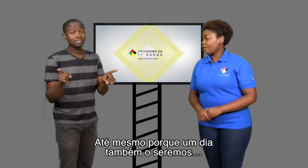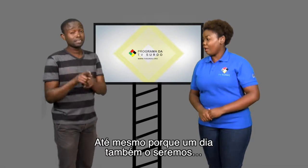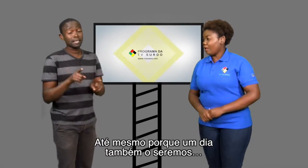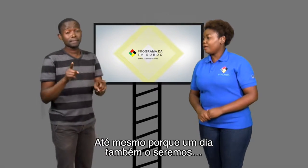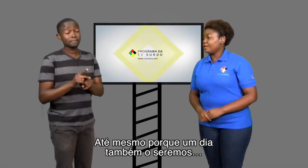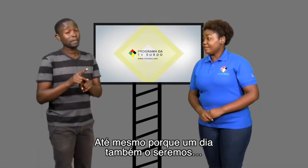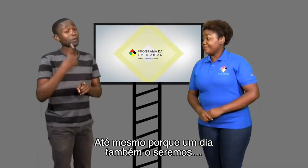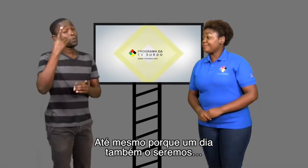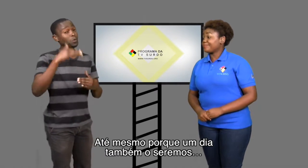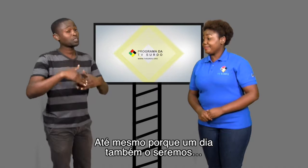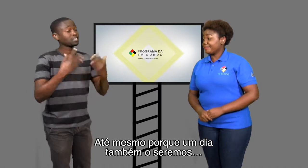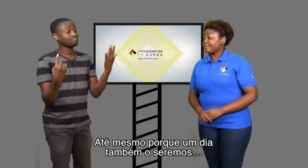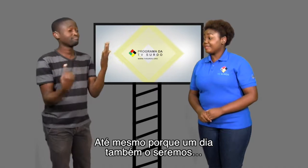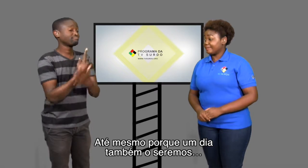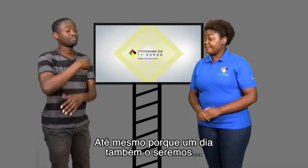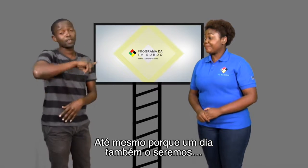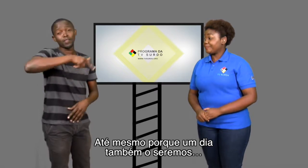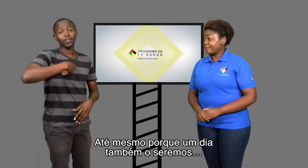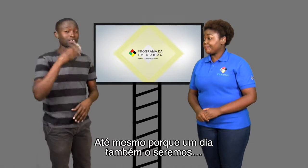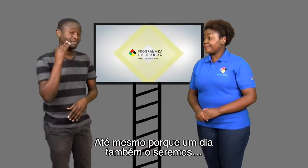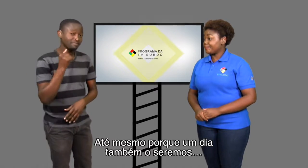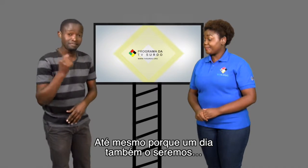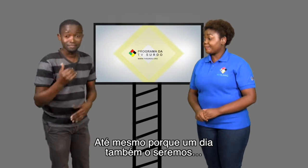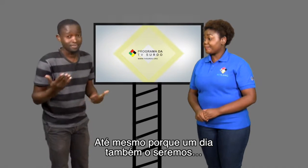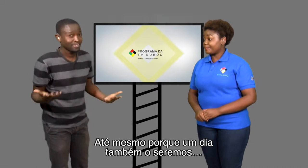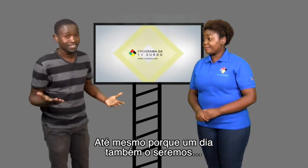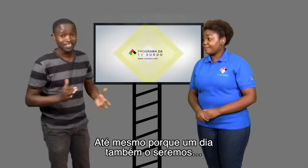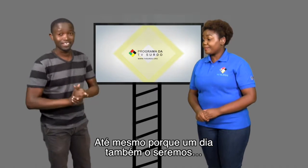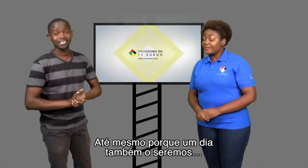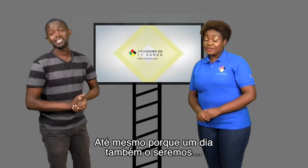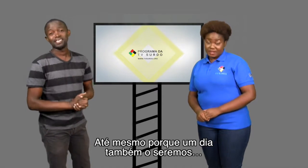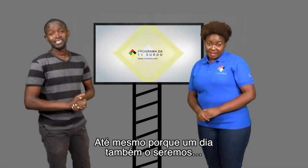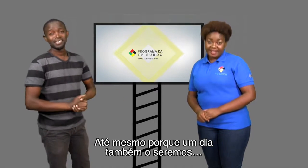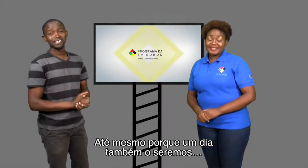Até mesmo porque um dia também o seremos.